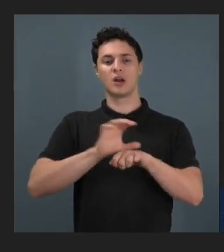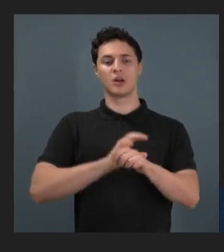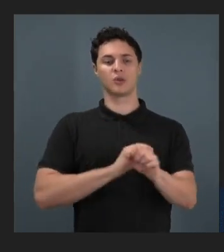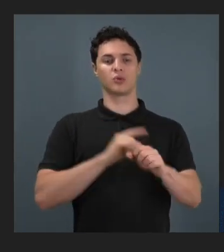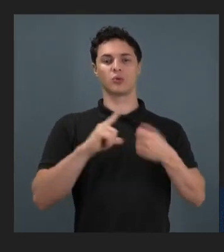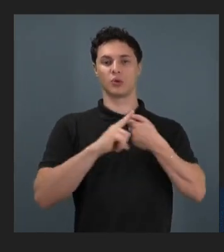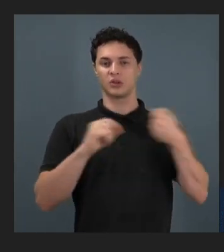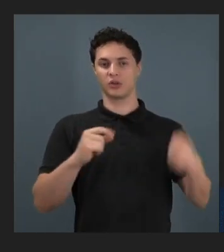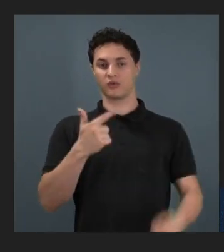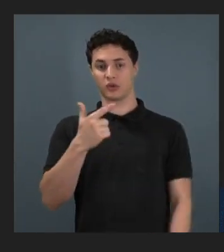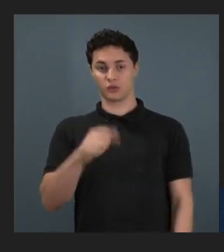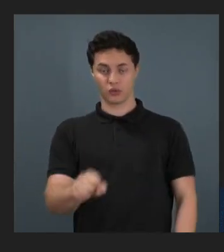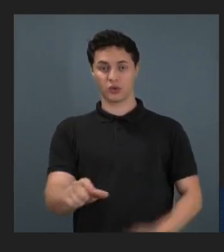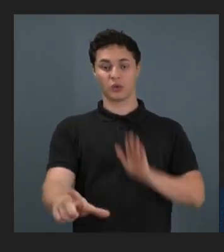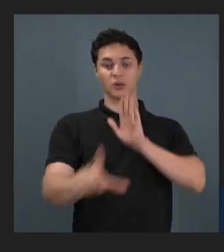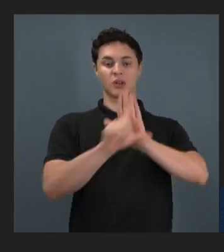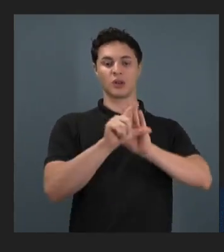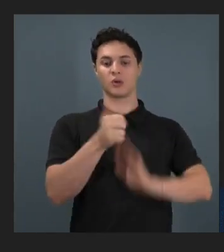28 da Lei